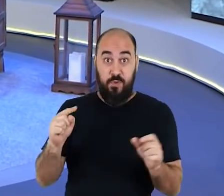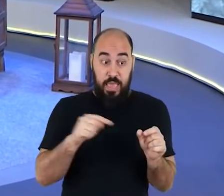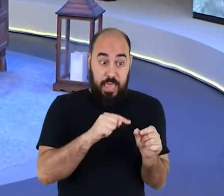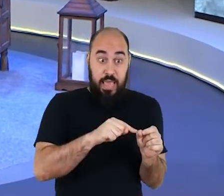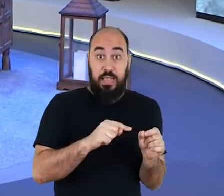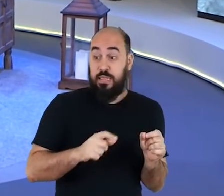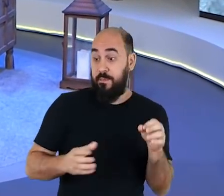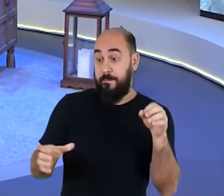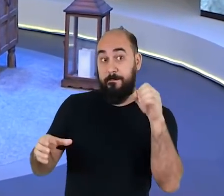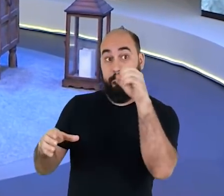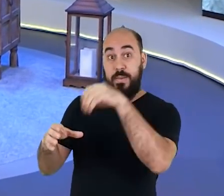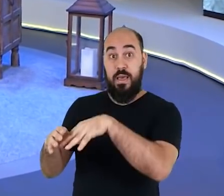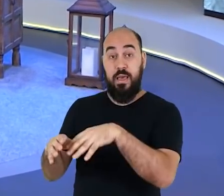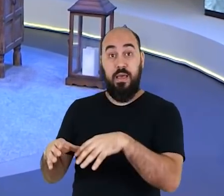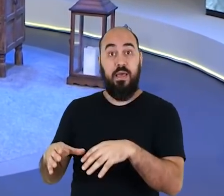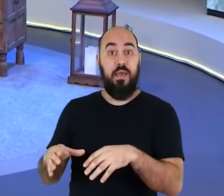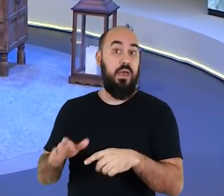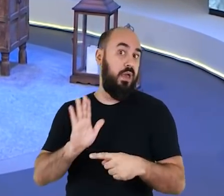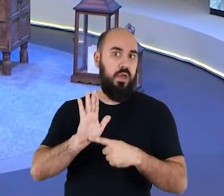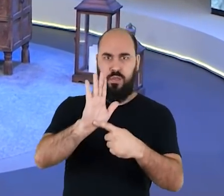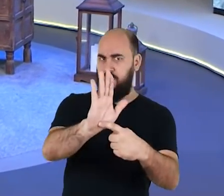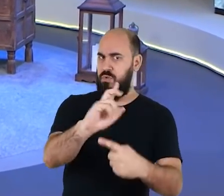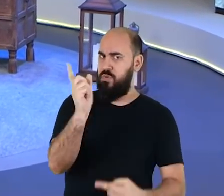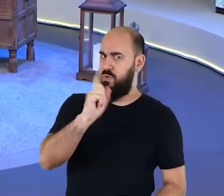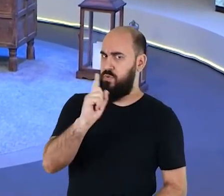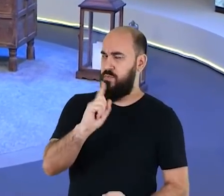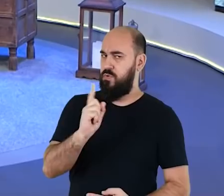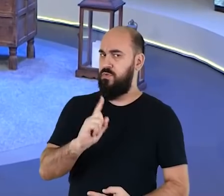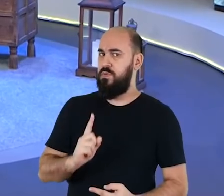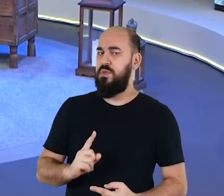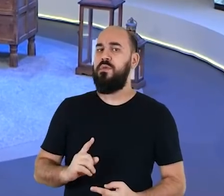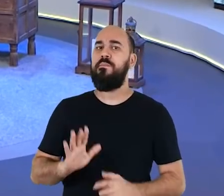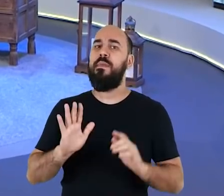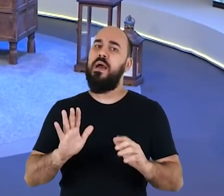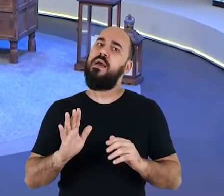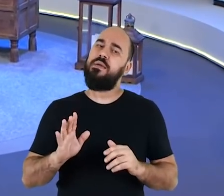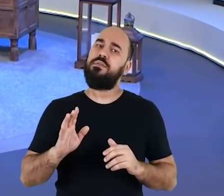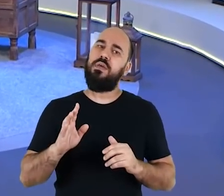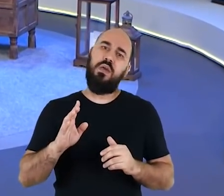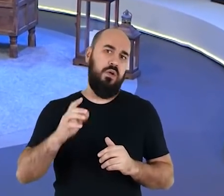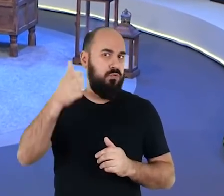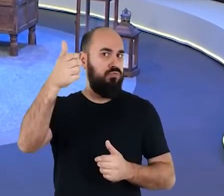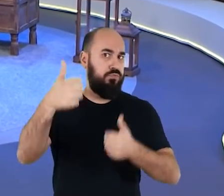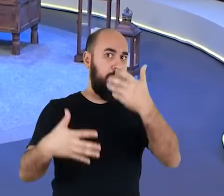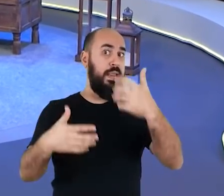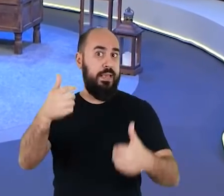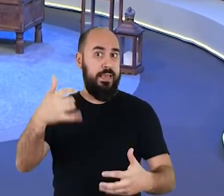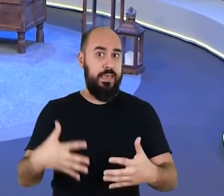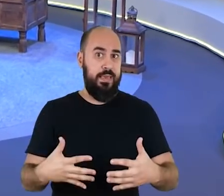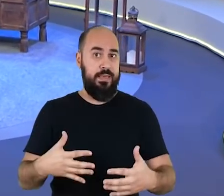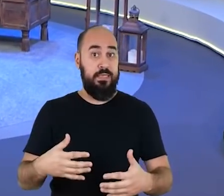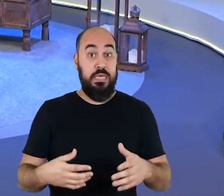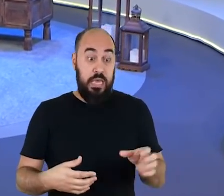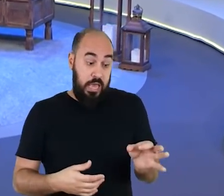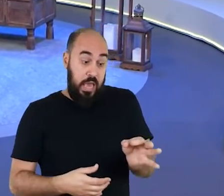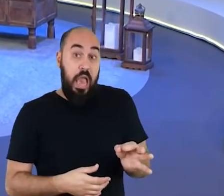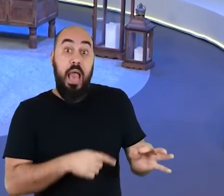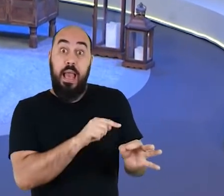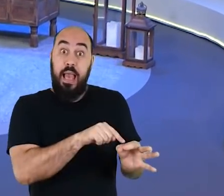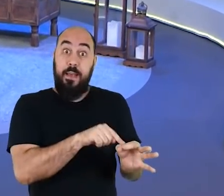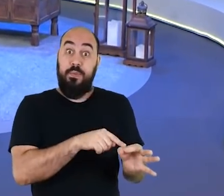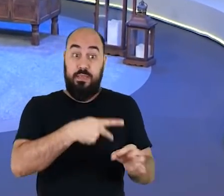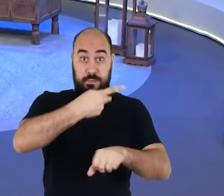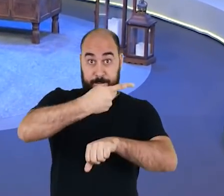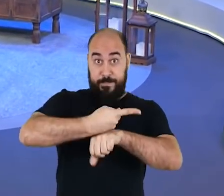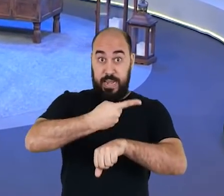não mostrei o ciclo do templo, mas eu fiz menção para ele. Só para você lembrar, lá nós vimos que os judeus consideravam a moeda